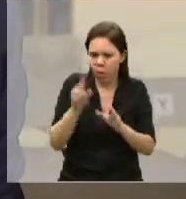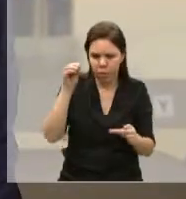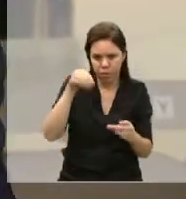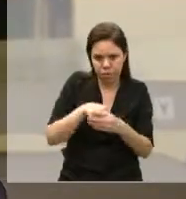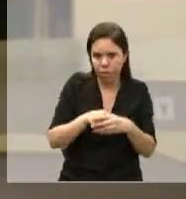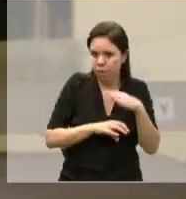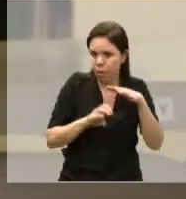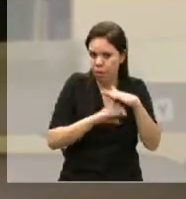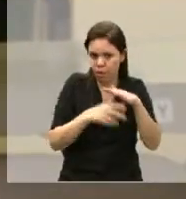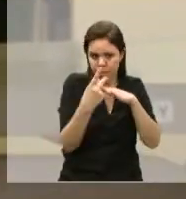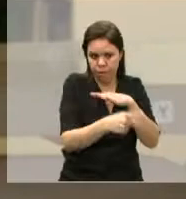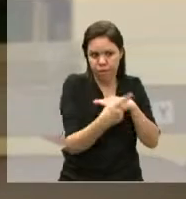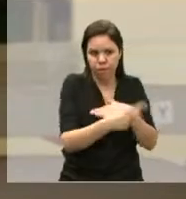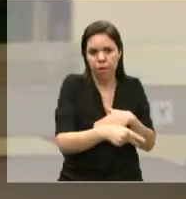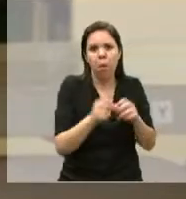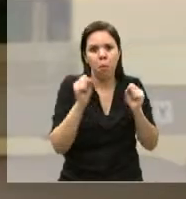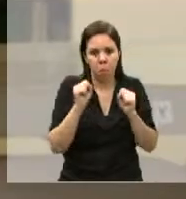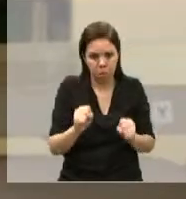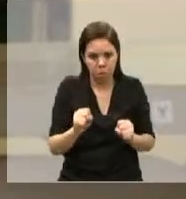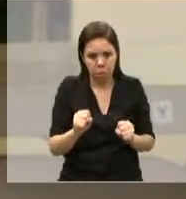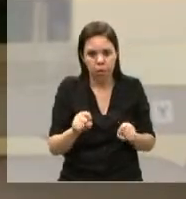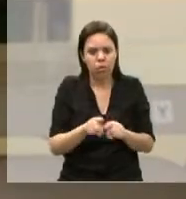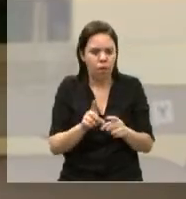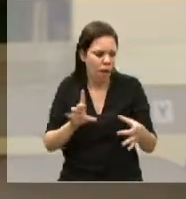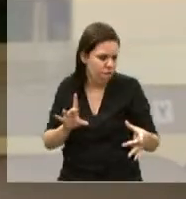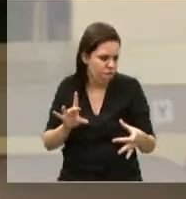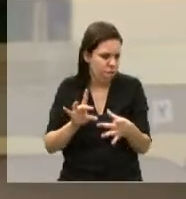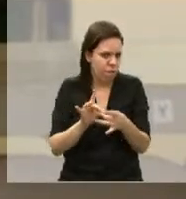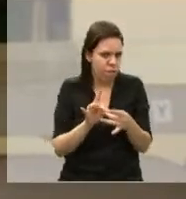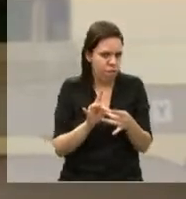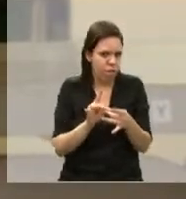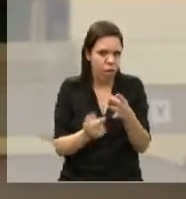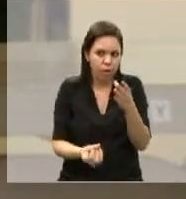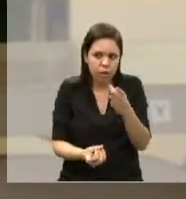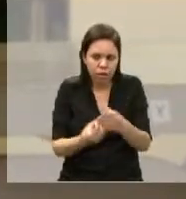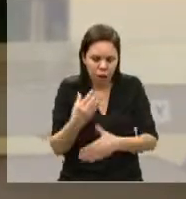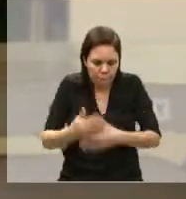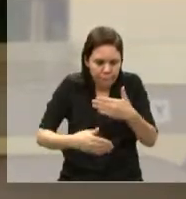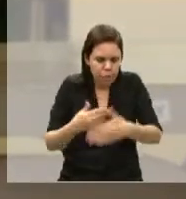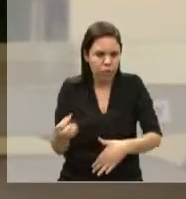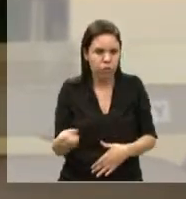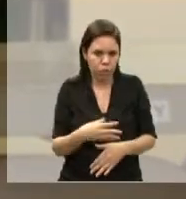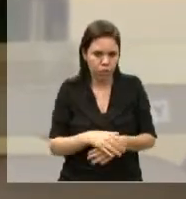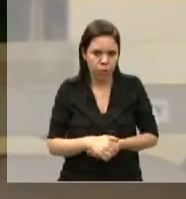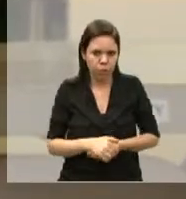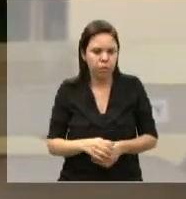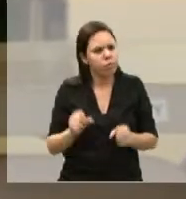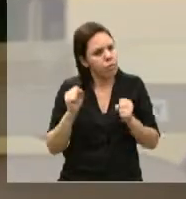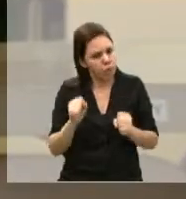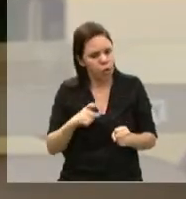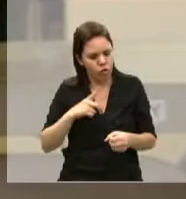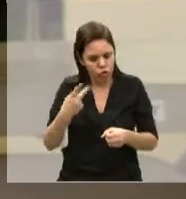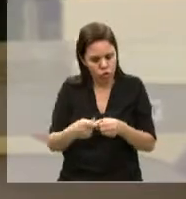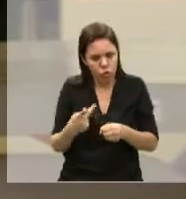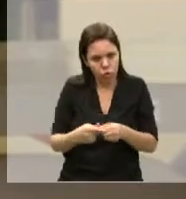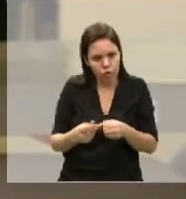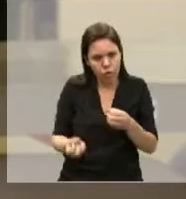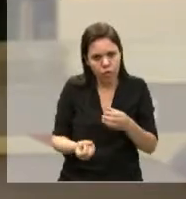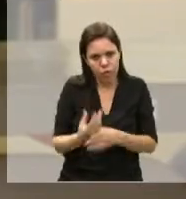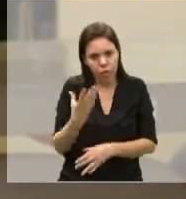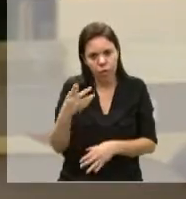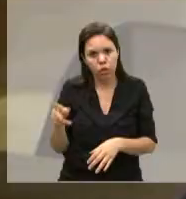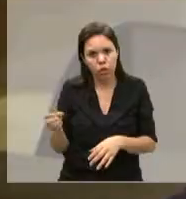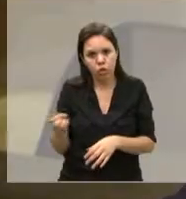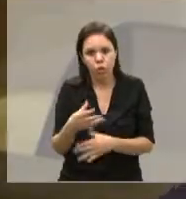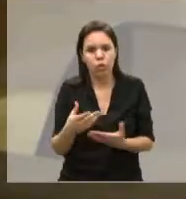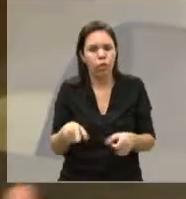dele. Ele pode intraempreender, ele pode criar um processo novo, ele pode criar um produto novo, ele pode criar